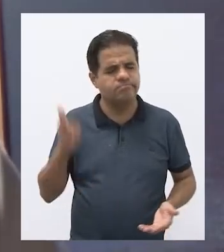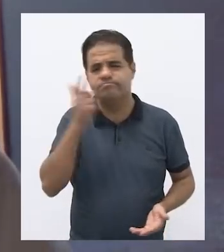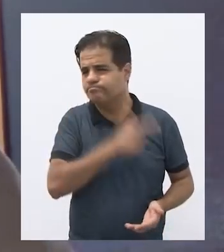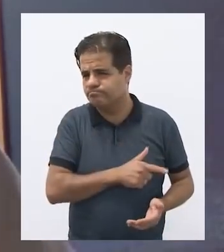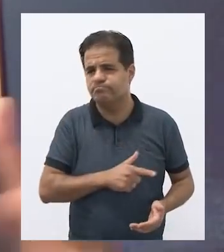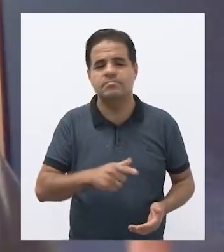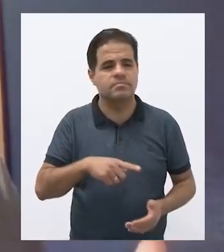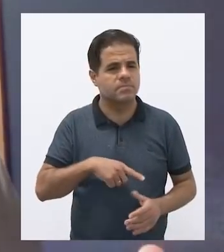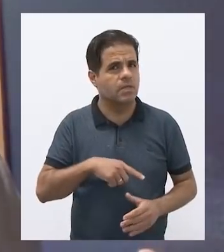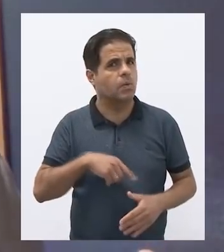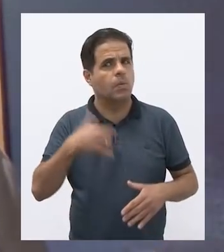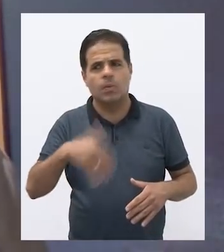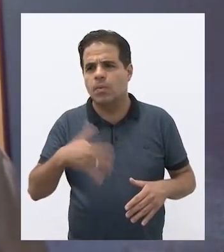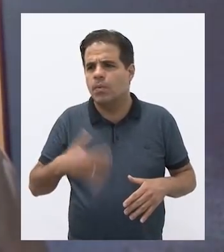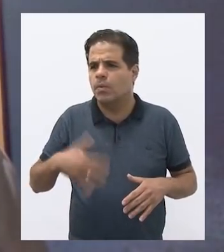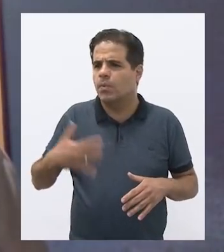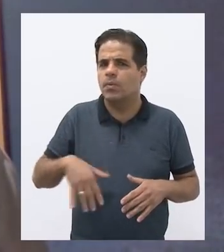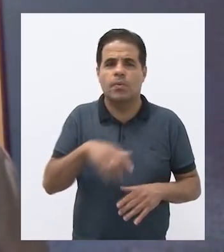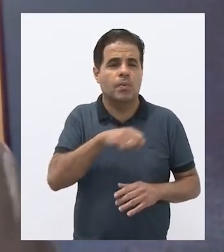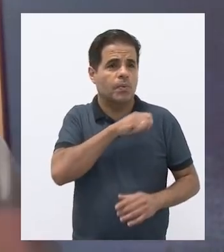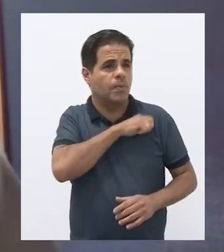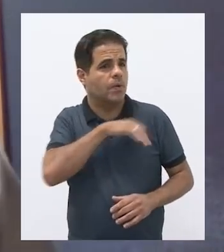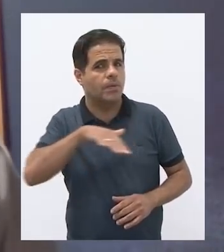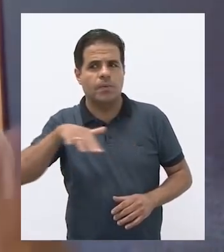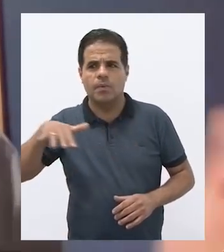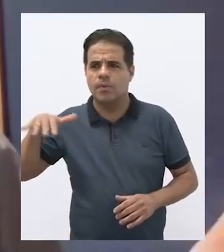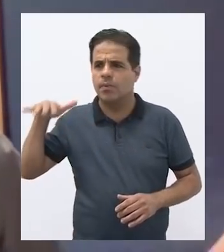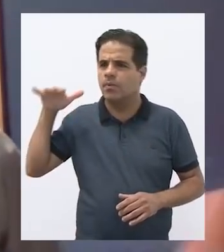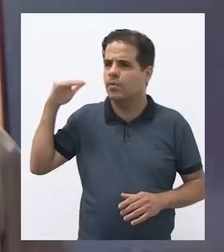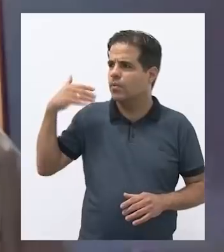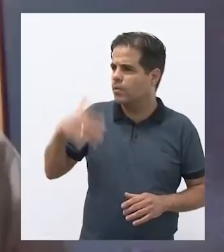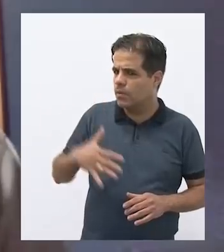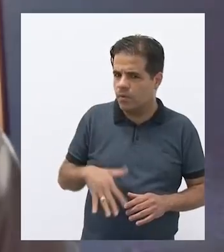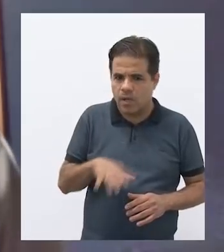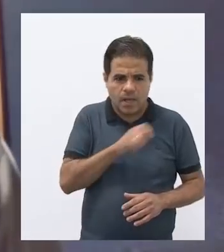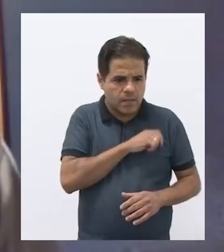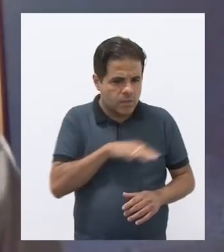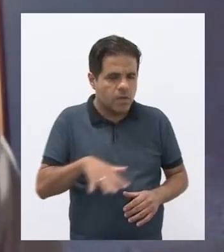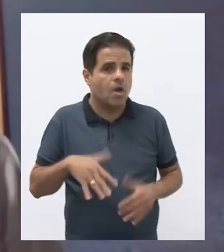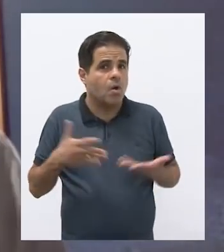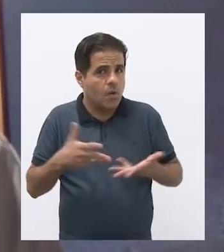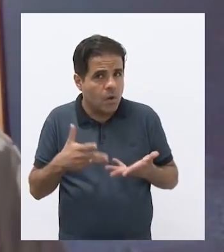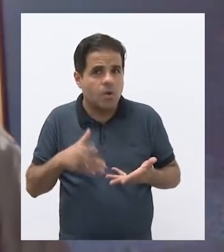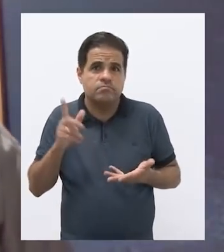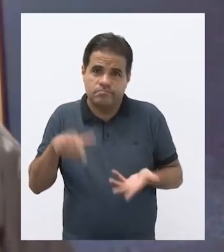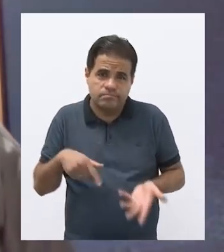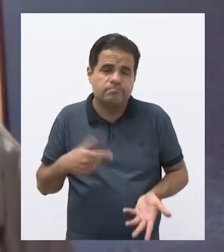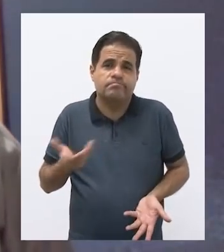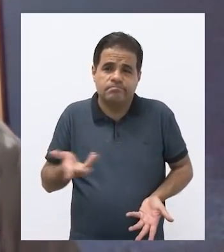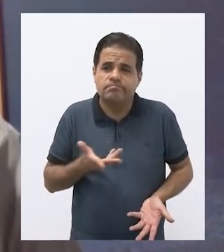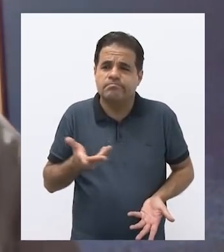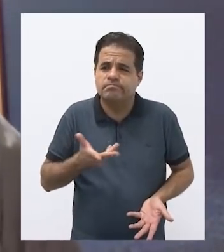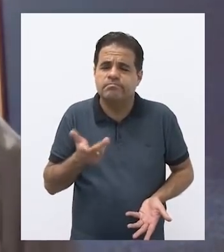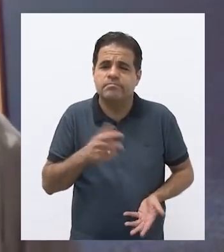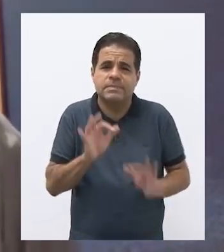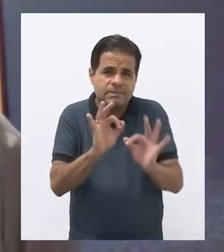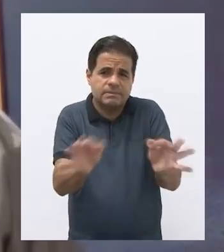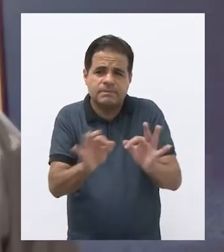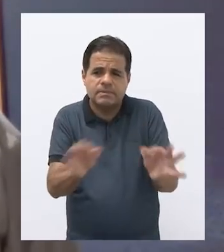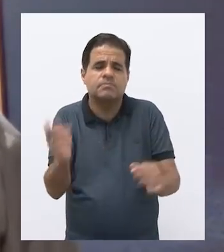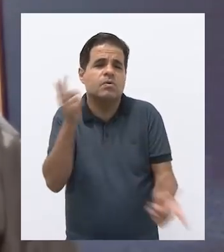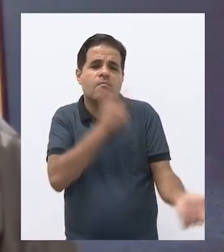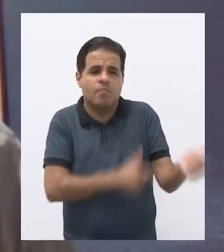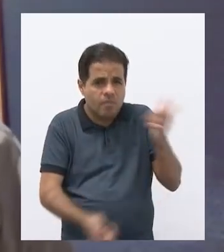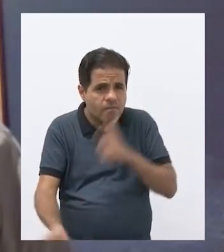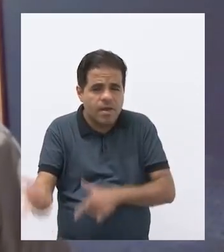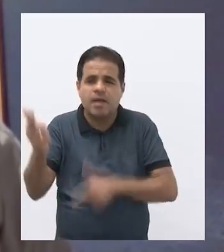ter um índice alto de alunos com celular, celulares que minimamente hoje um celular simples consegue fazer